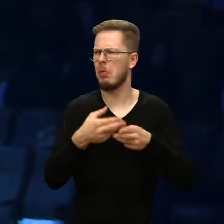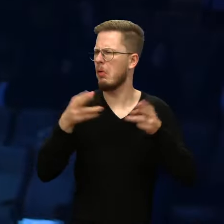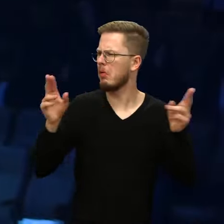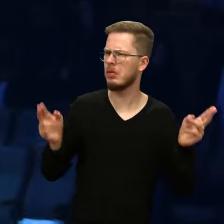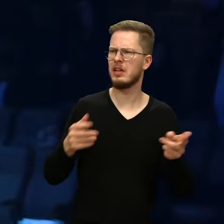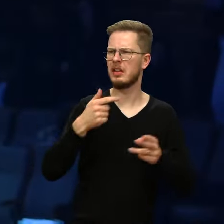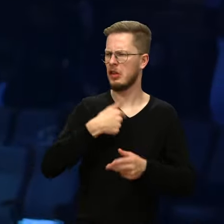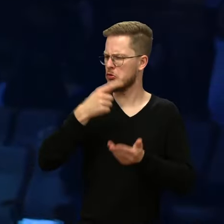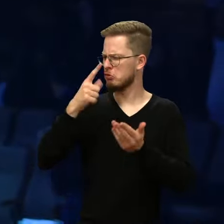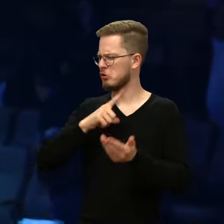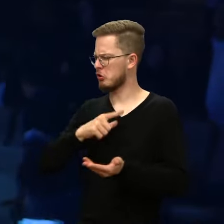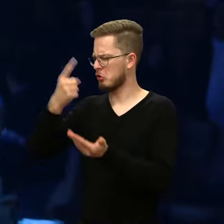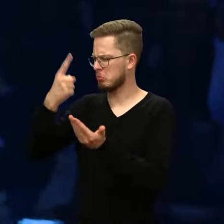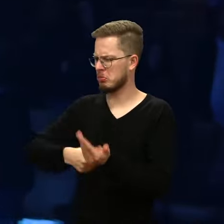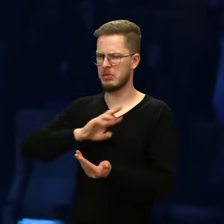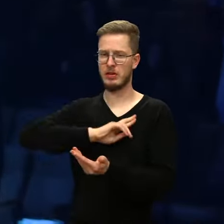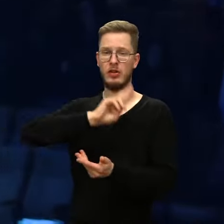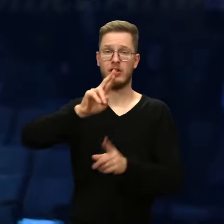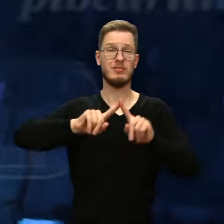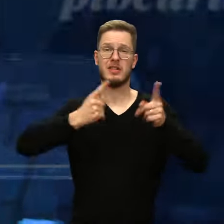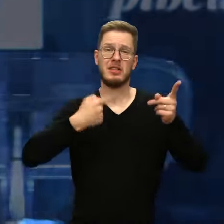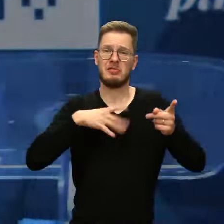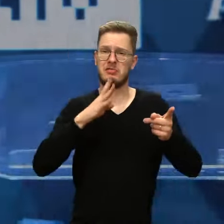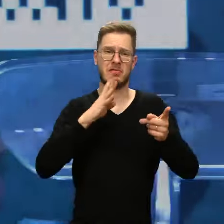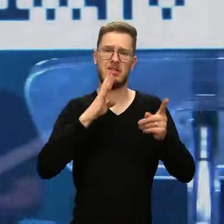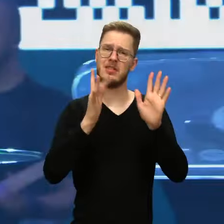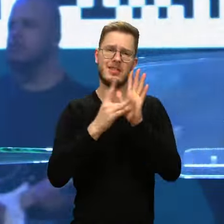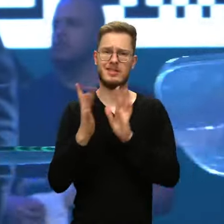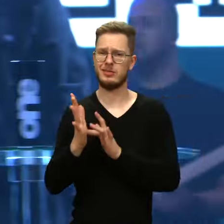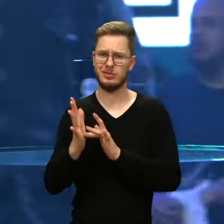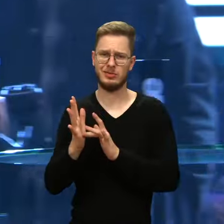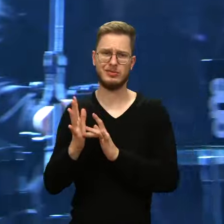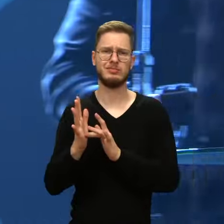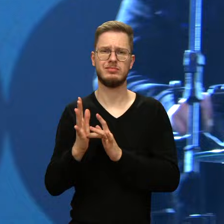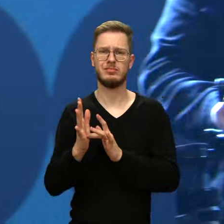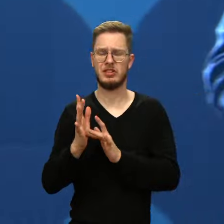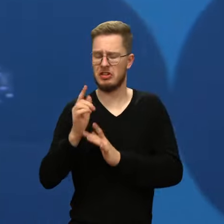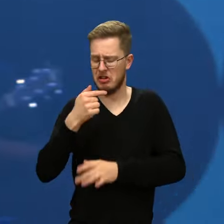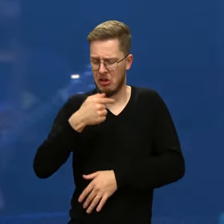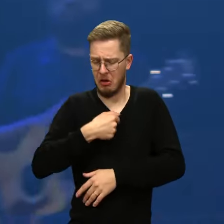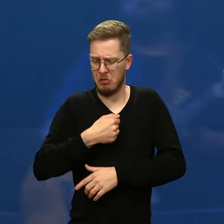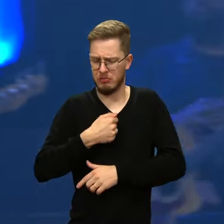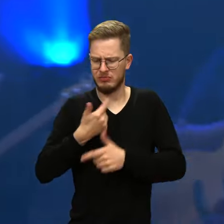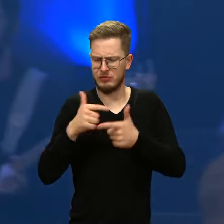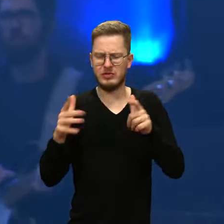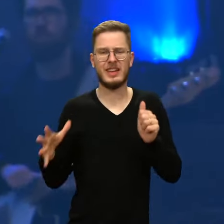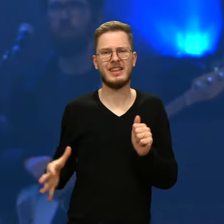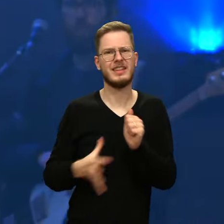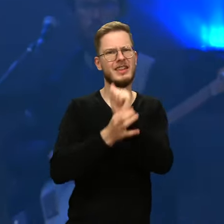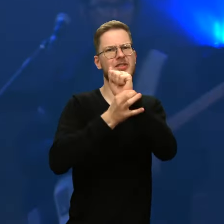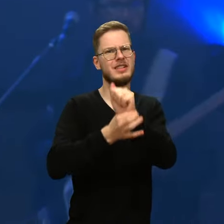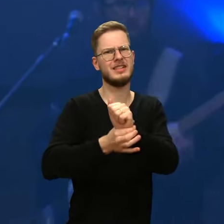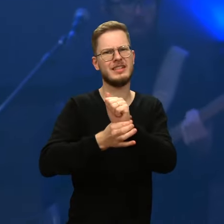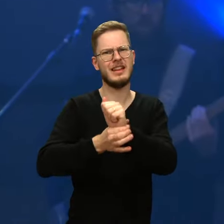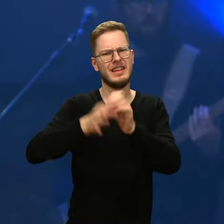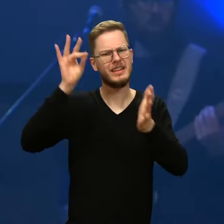meus compromissos religiosos, mas eu não conhecia Jesus. E por isso eu não tinha a segurança e a